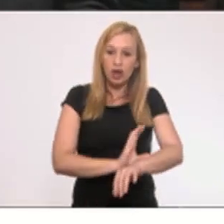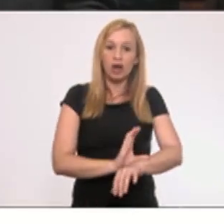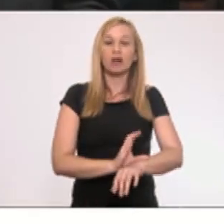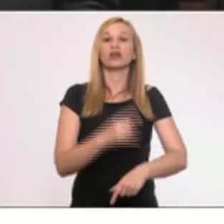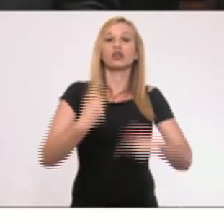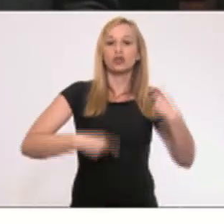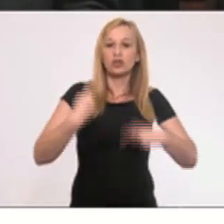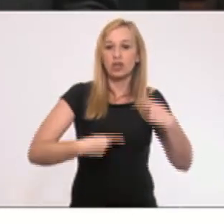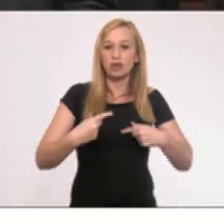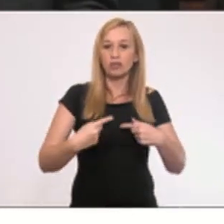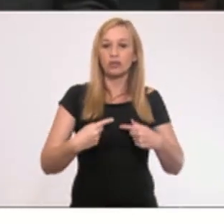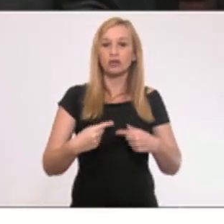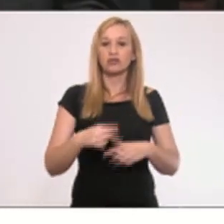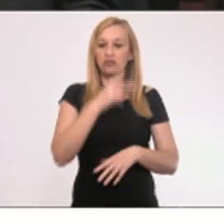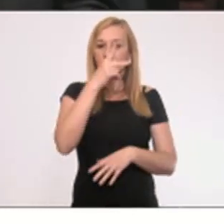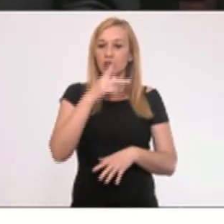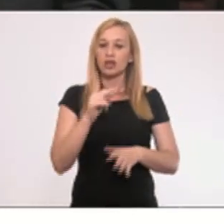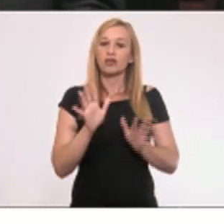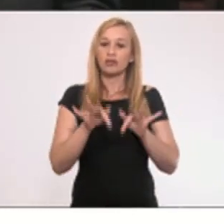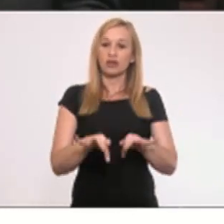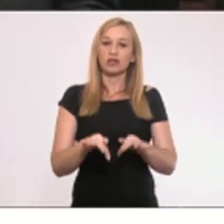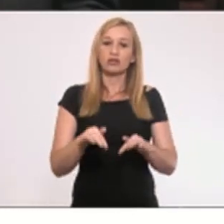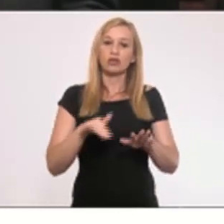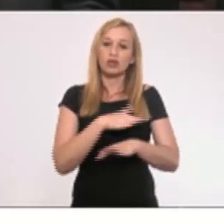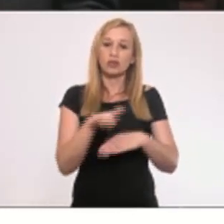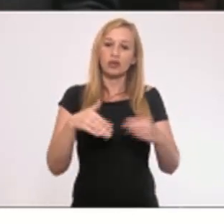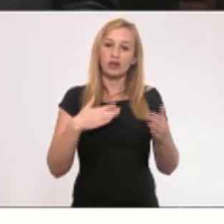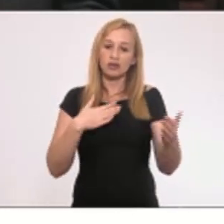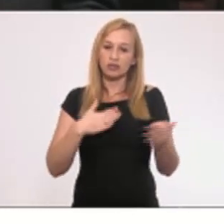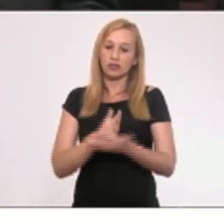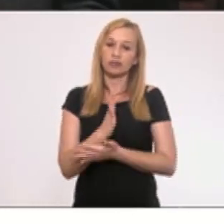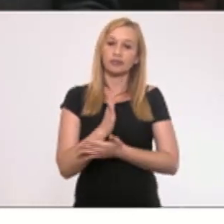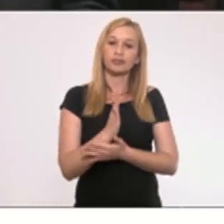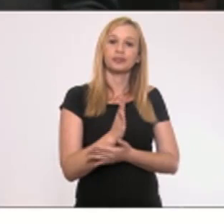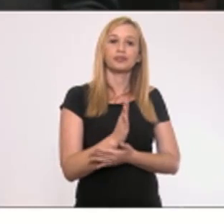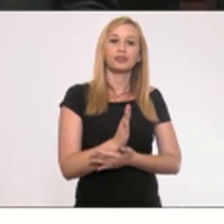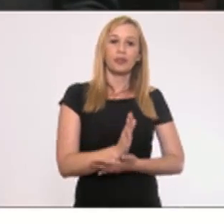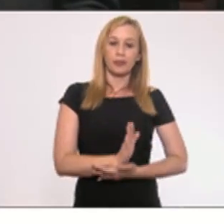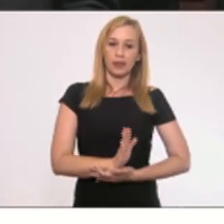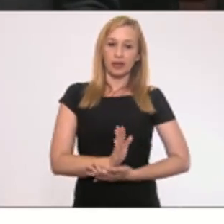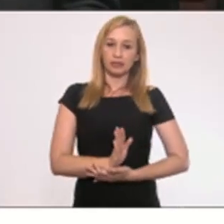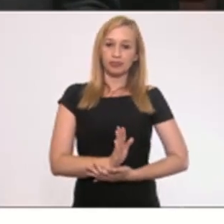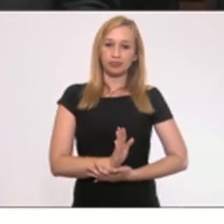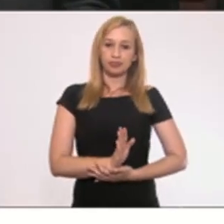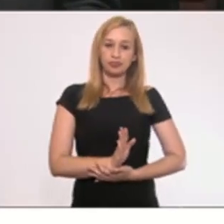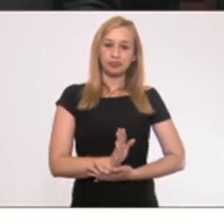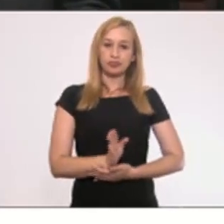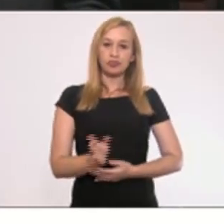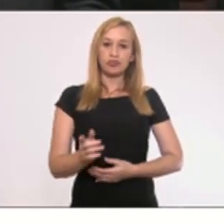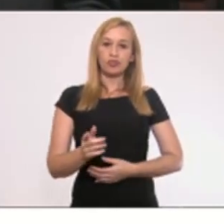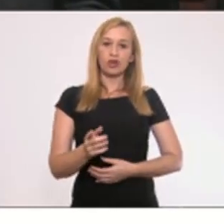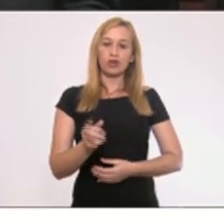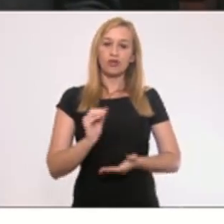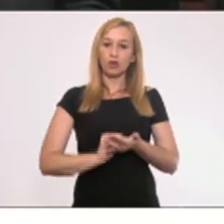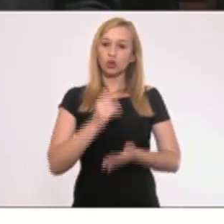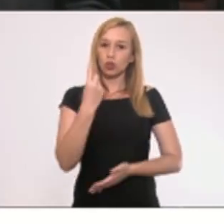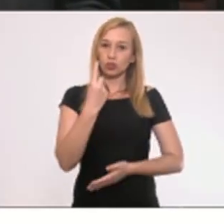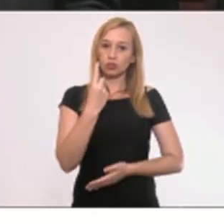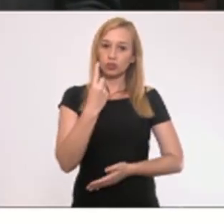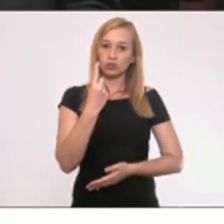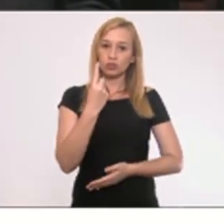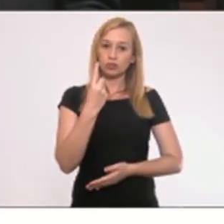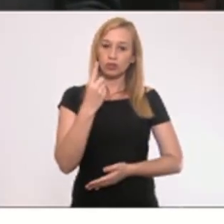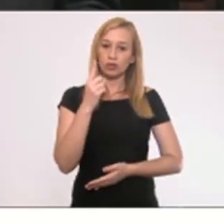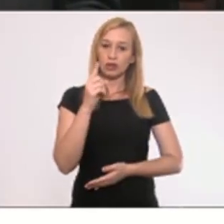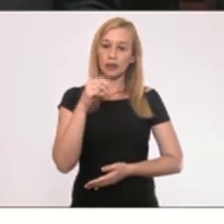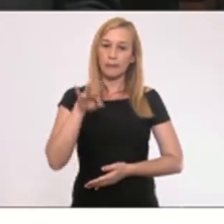que queira discutir, encerra a discussão, em votação, os senhores que aprovam a comissão, aprovado, vai autógrafo. Vossa Excelência pulou um. Pulou da